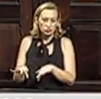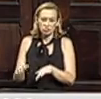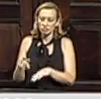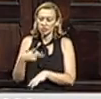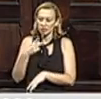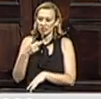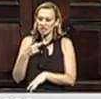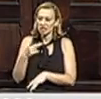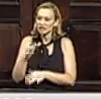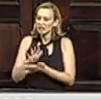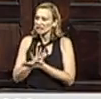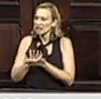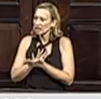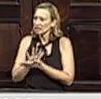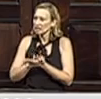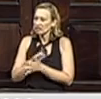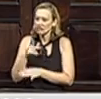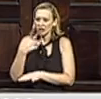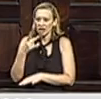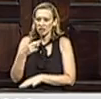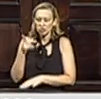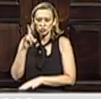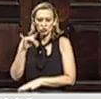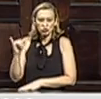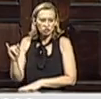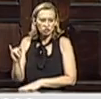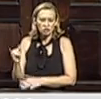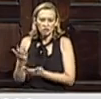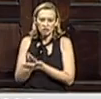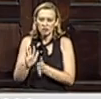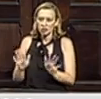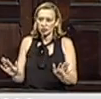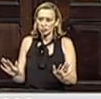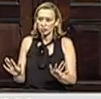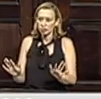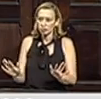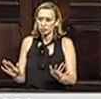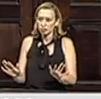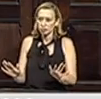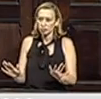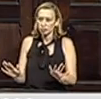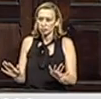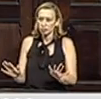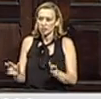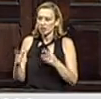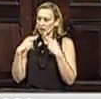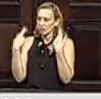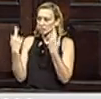Nada mais havendo a tratar na ordem do dia. Está encerrada a segunda sessão extraordinária.